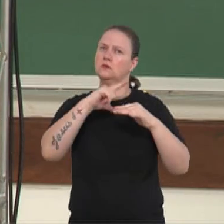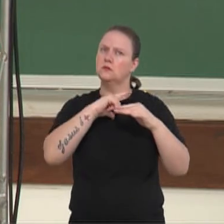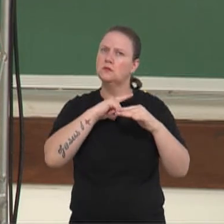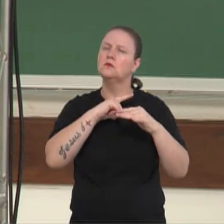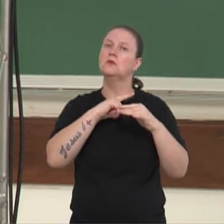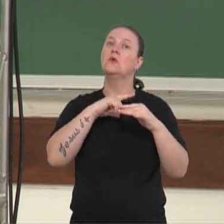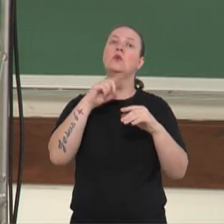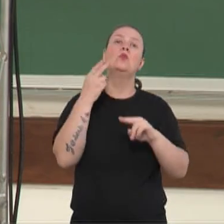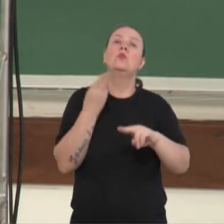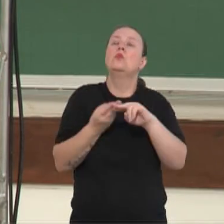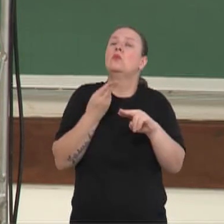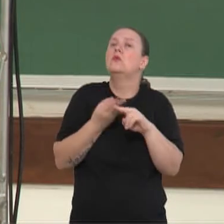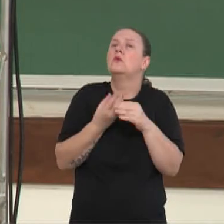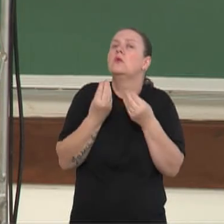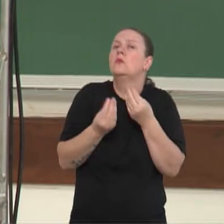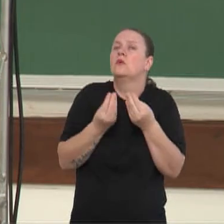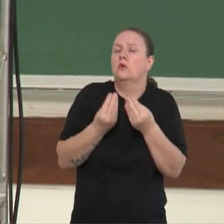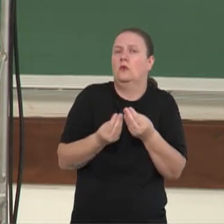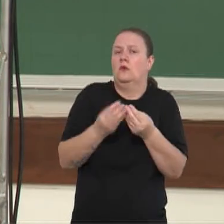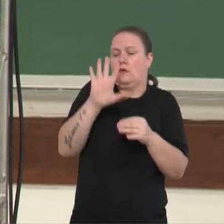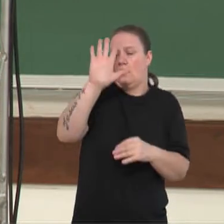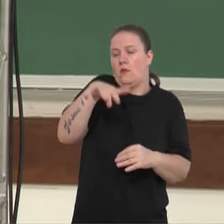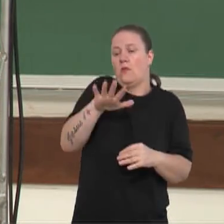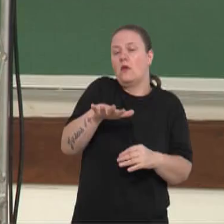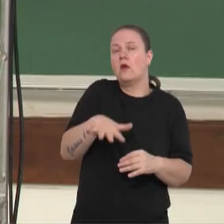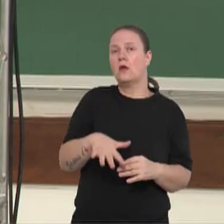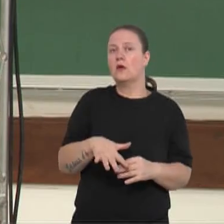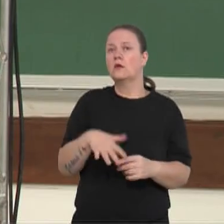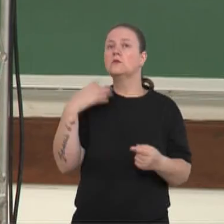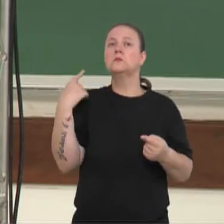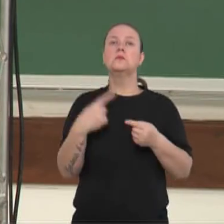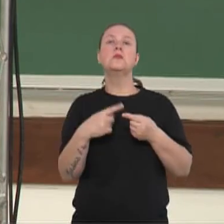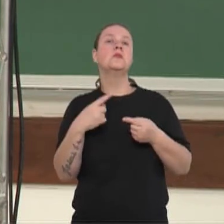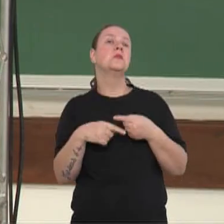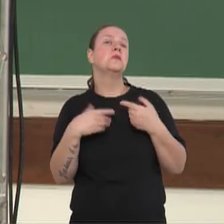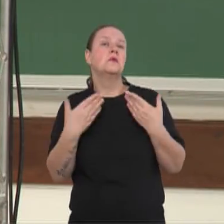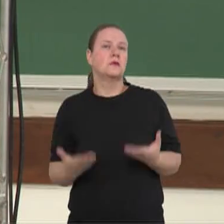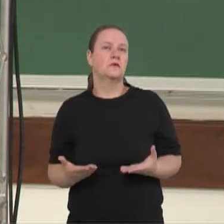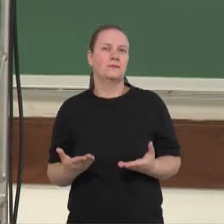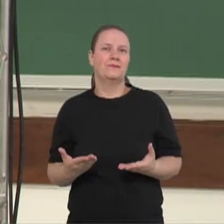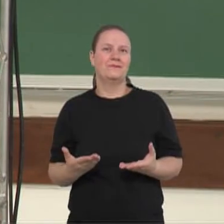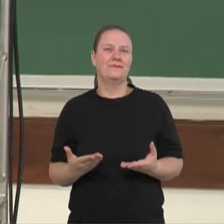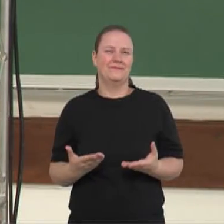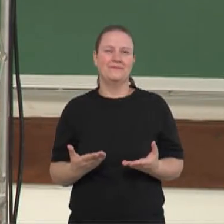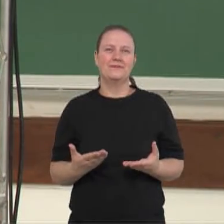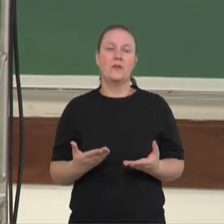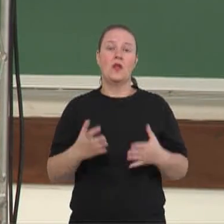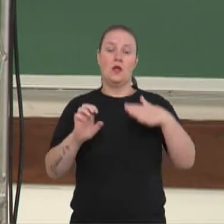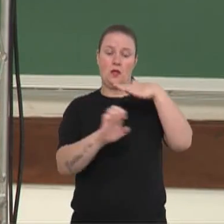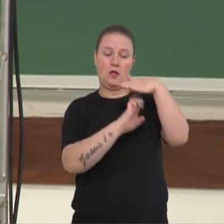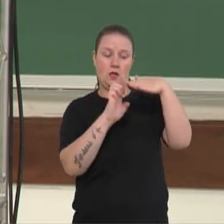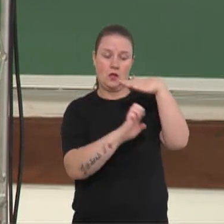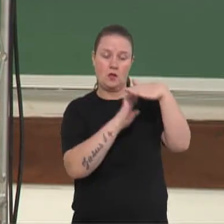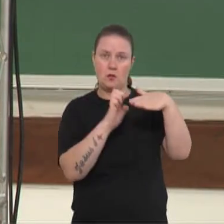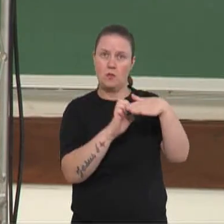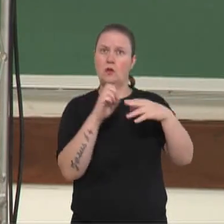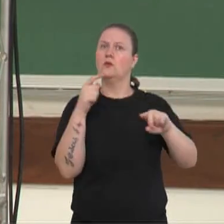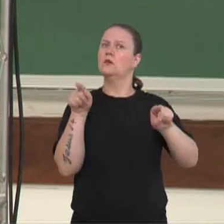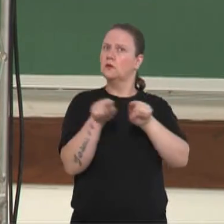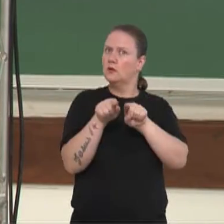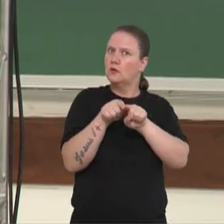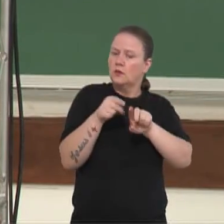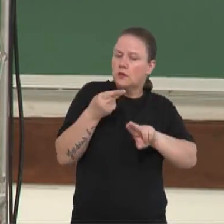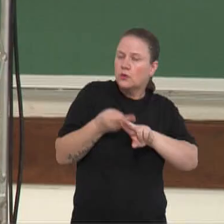um recurso de baixo custo. Ele é muito baixo o custo, então as empresas têm utilizado